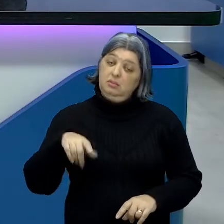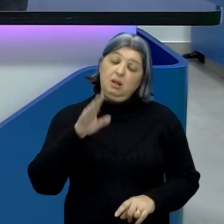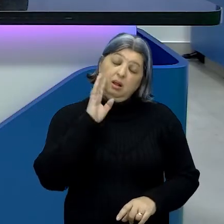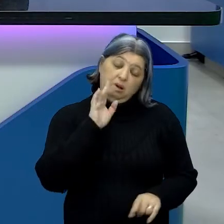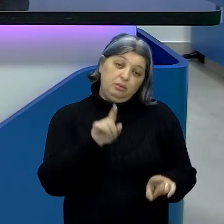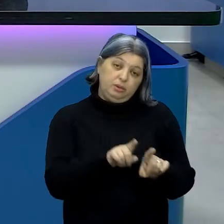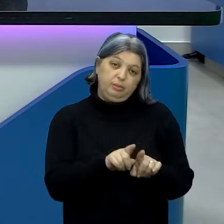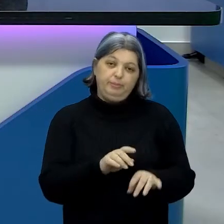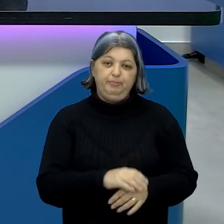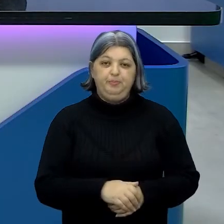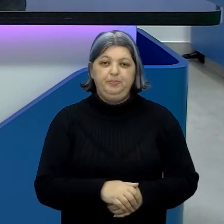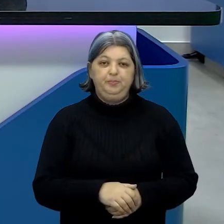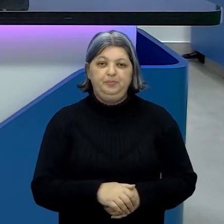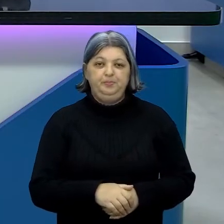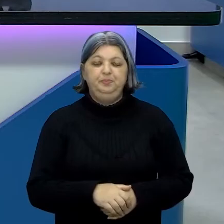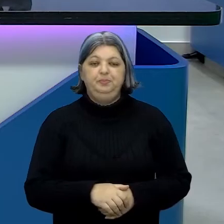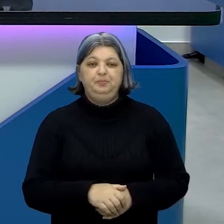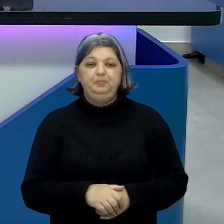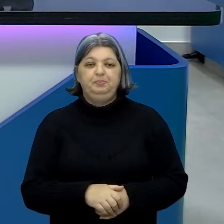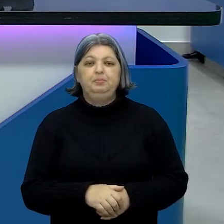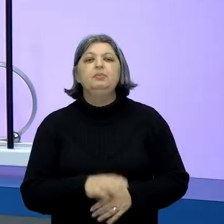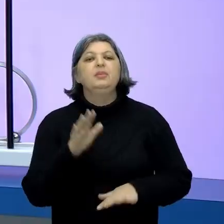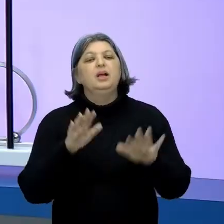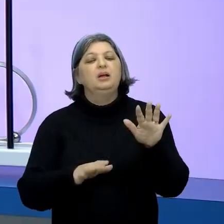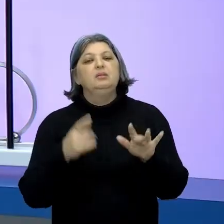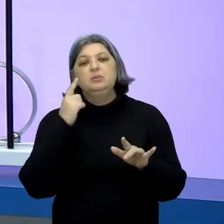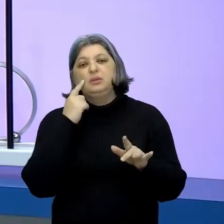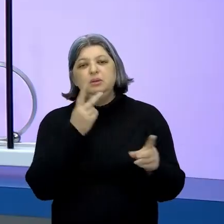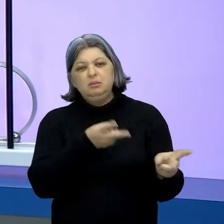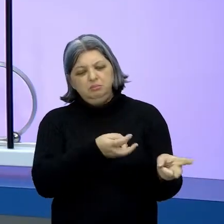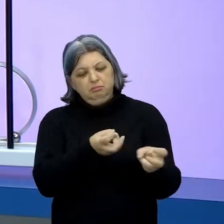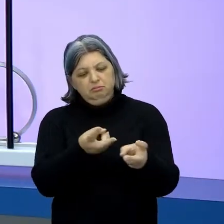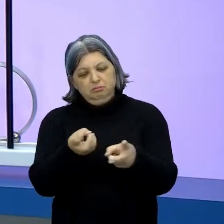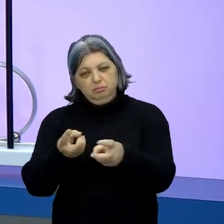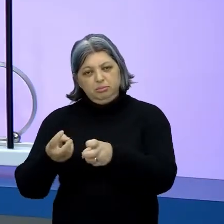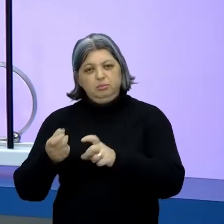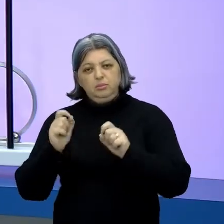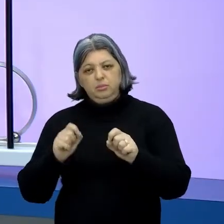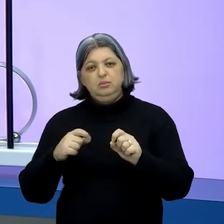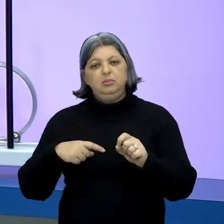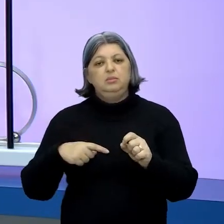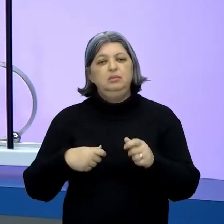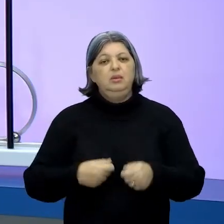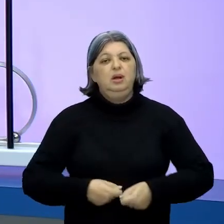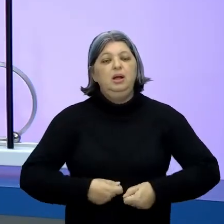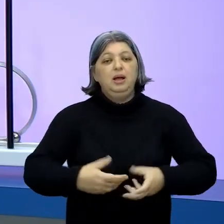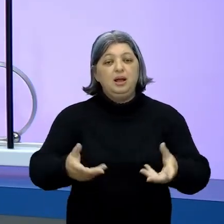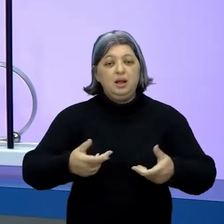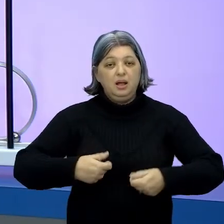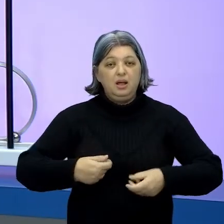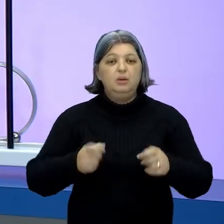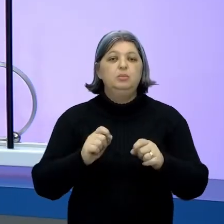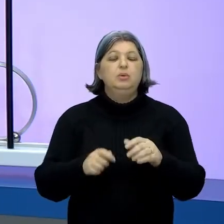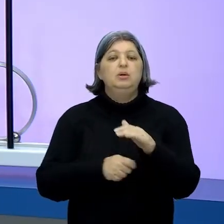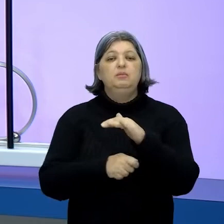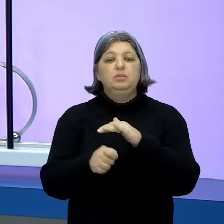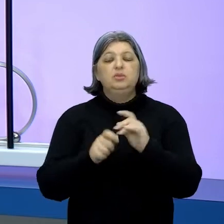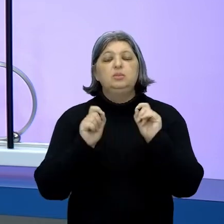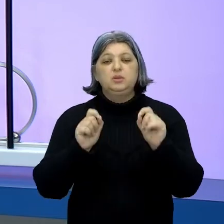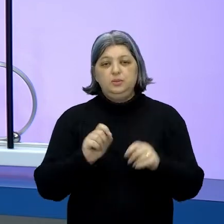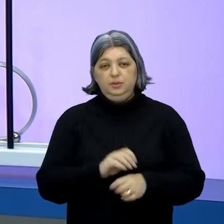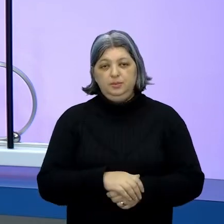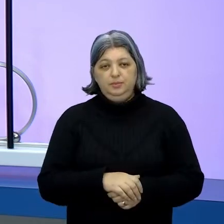bacana. São algumas exatamente alternativas da gente começar a perceber, né, onde estão indo todo o nosso investimento e o